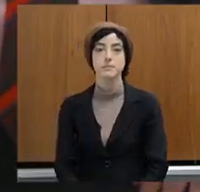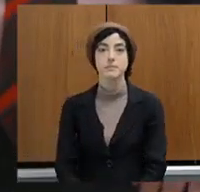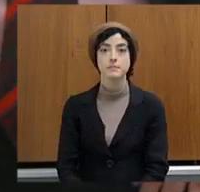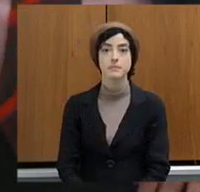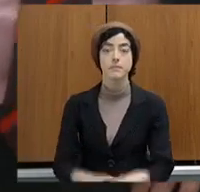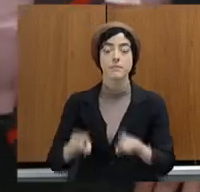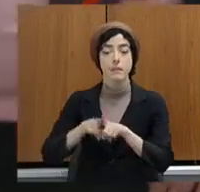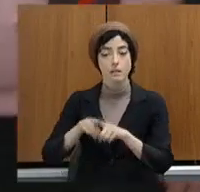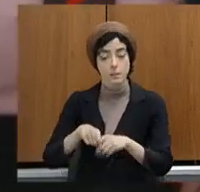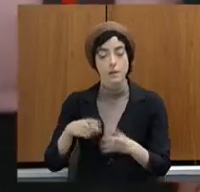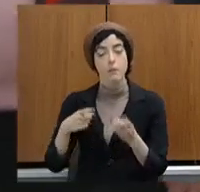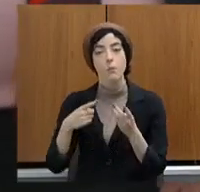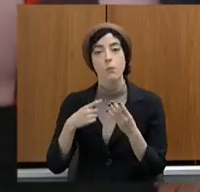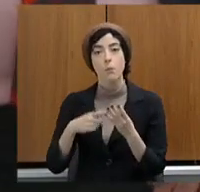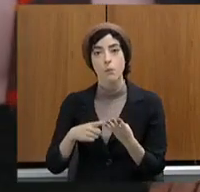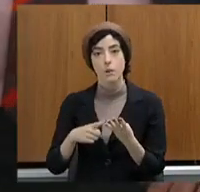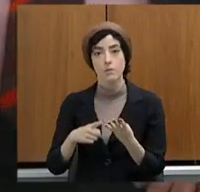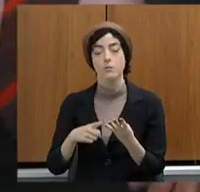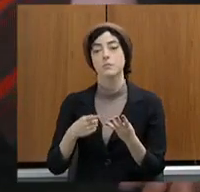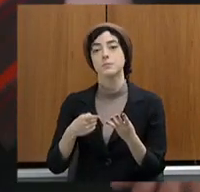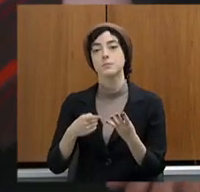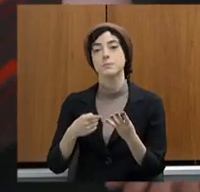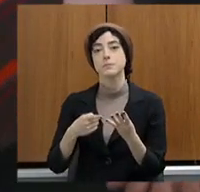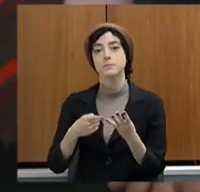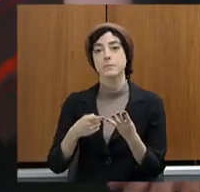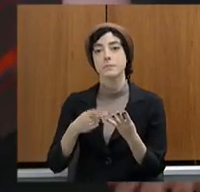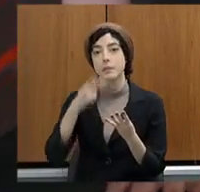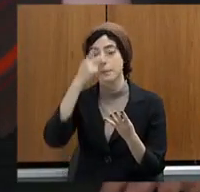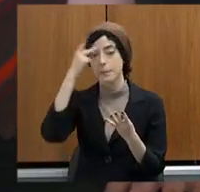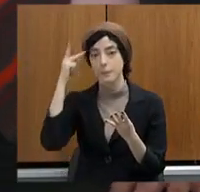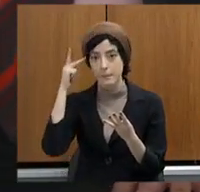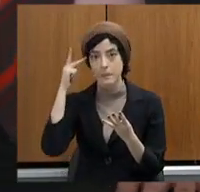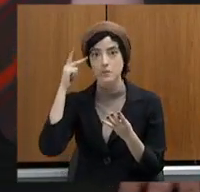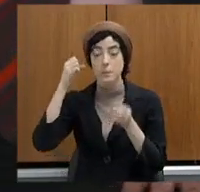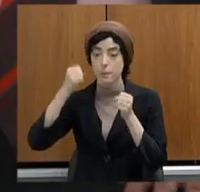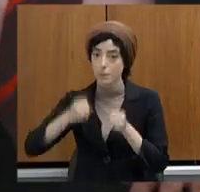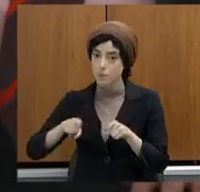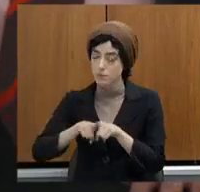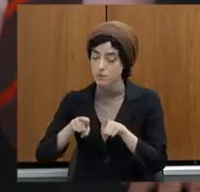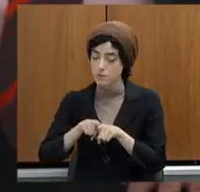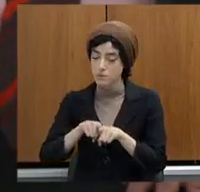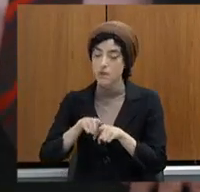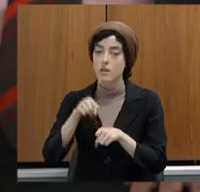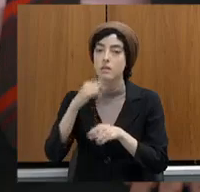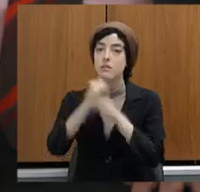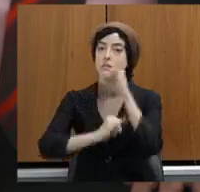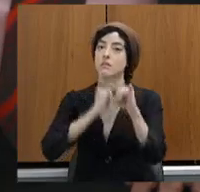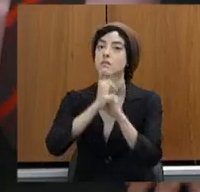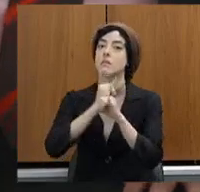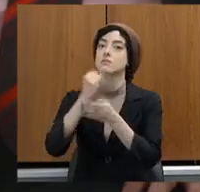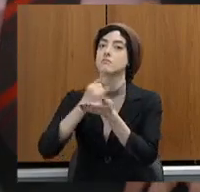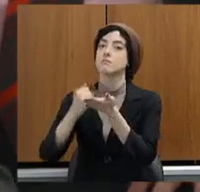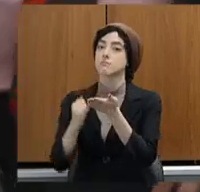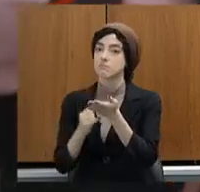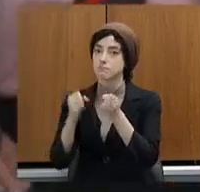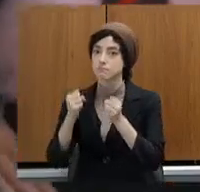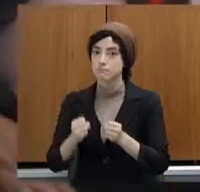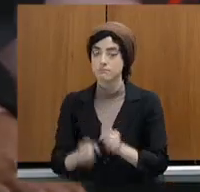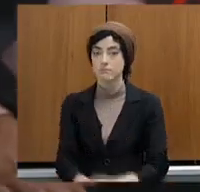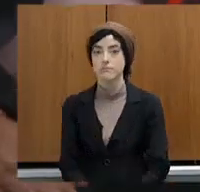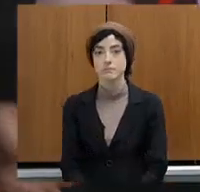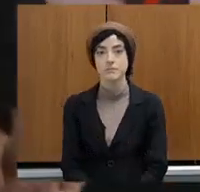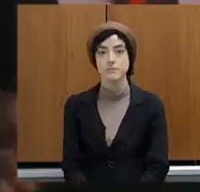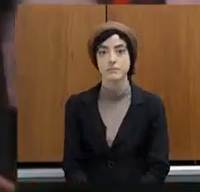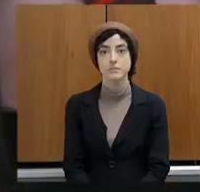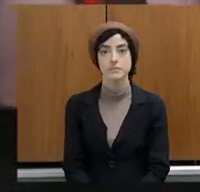Quatro, cada deputado poderá fazer uma interpelação pelo prazo de três minutos. Cinco, a cada interpelação, a autoridade estadual disporá de até cinco